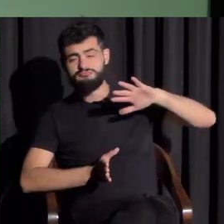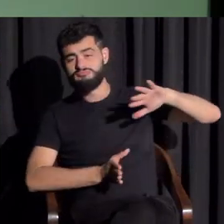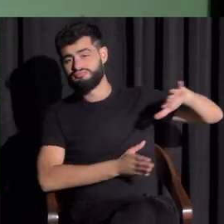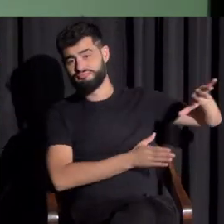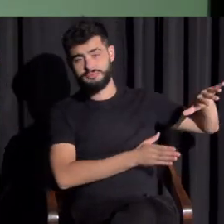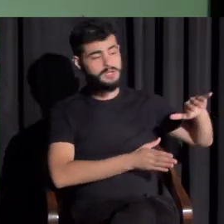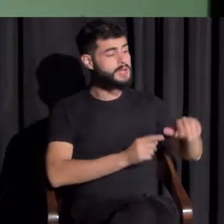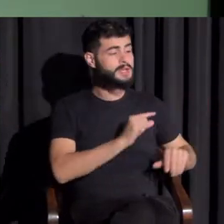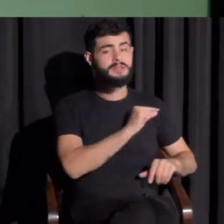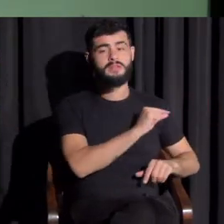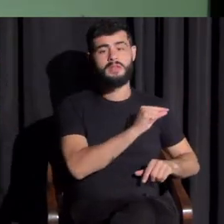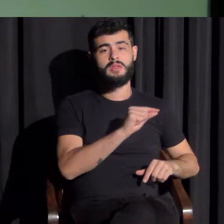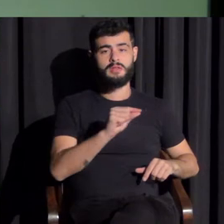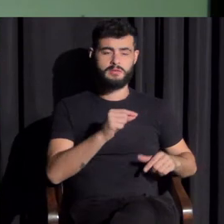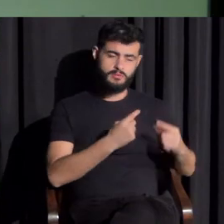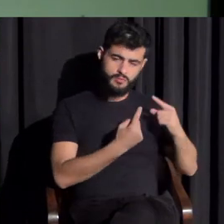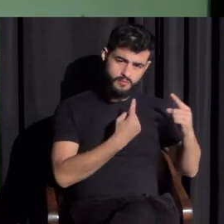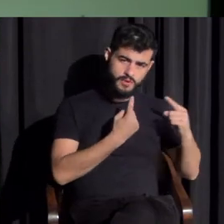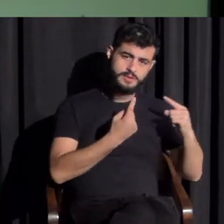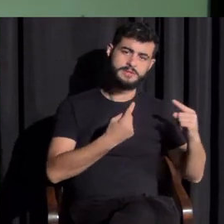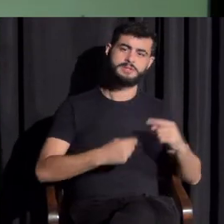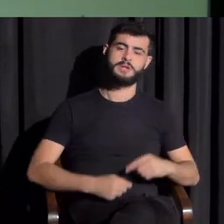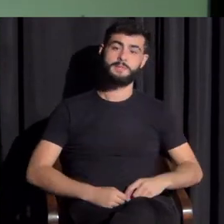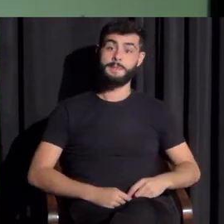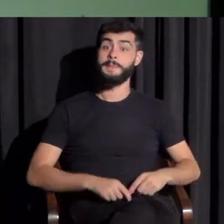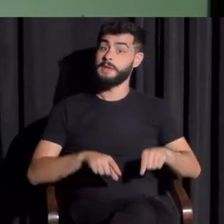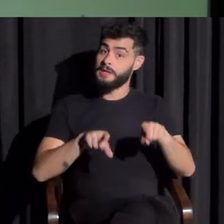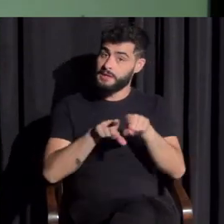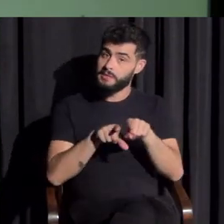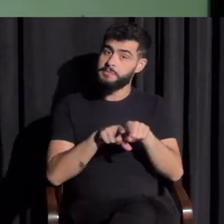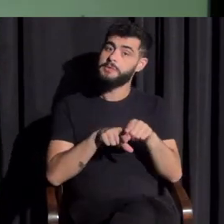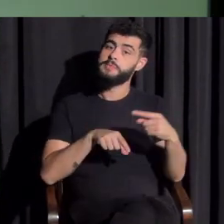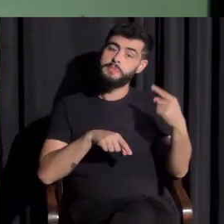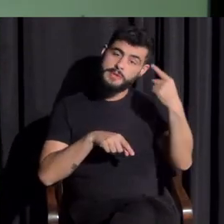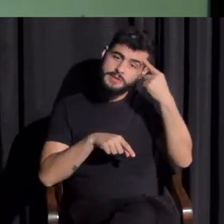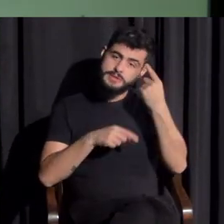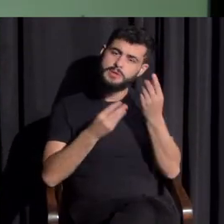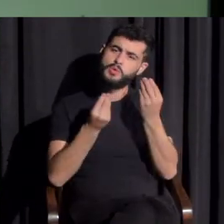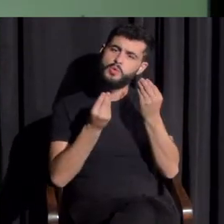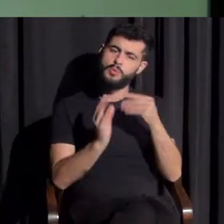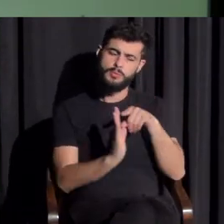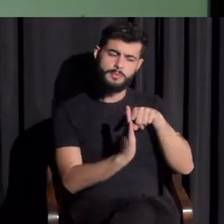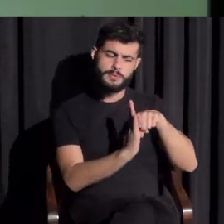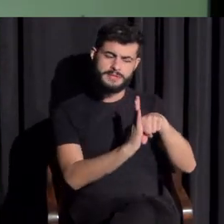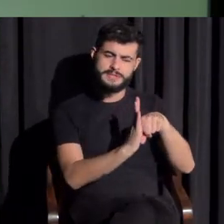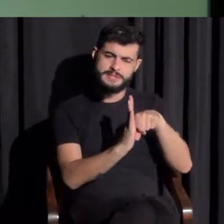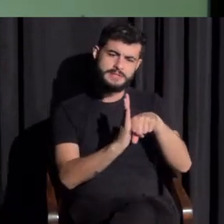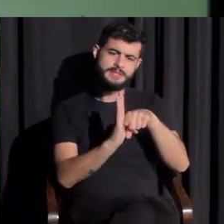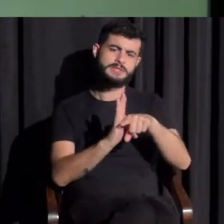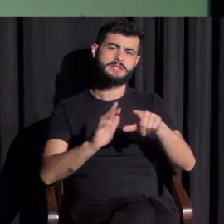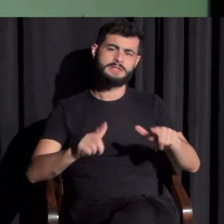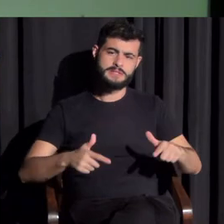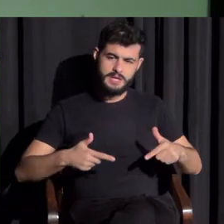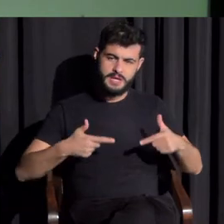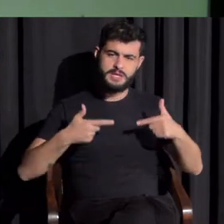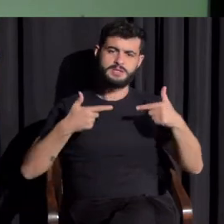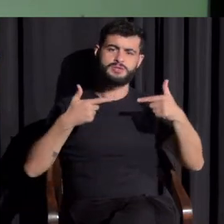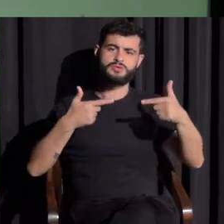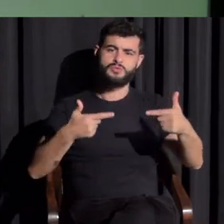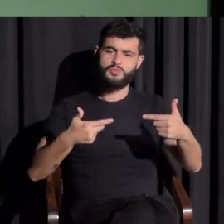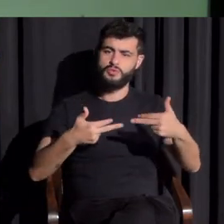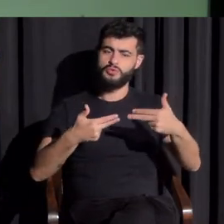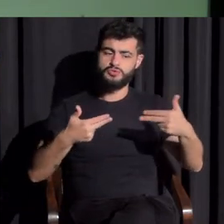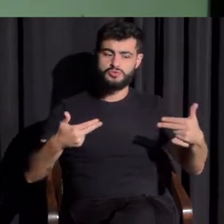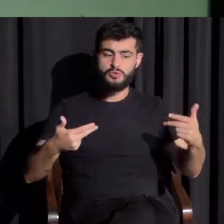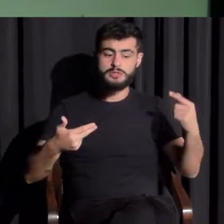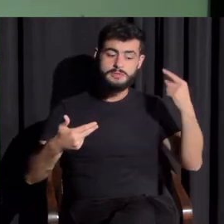que pensar a pesquisa e a ação pedagógica também envolve pensar sobre os marcadores da